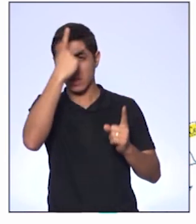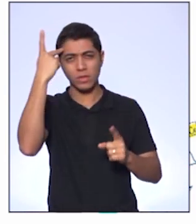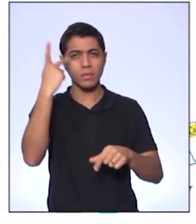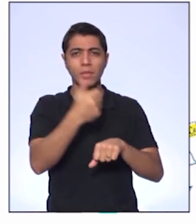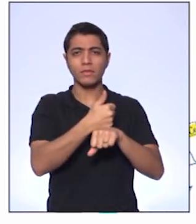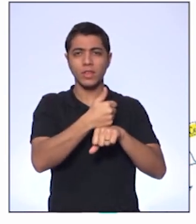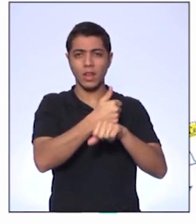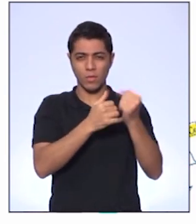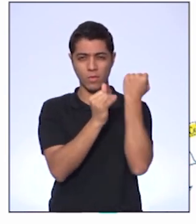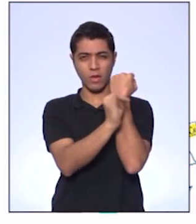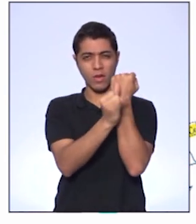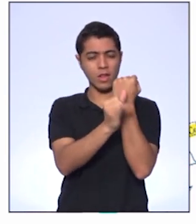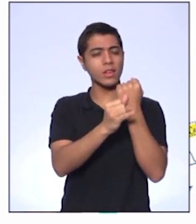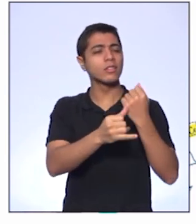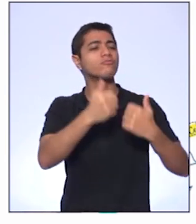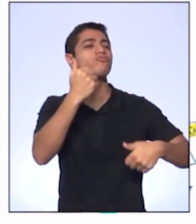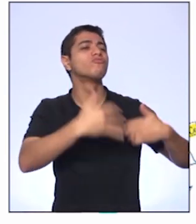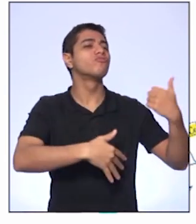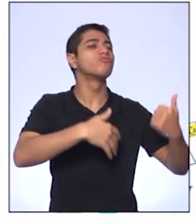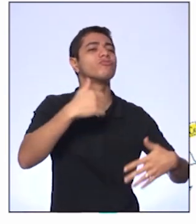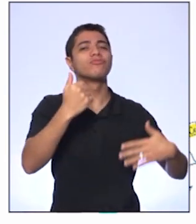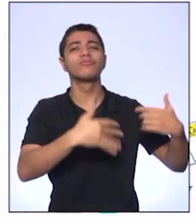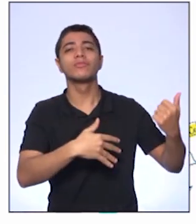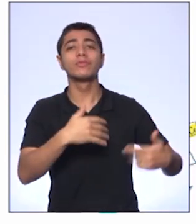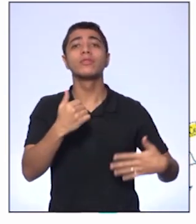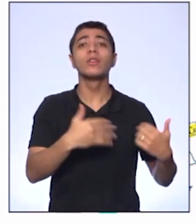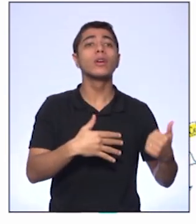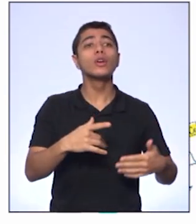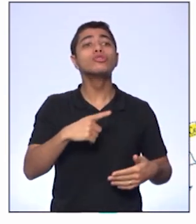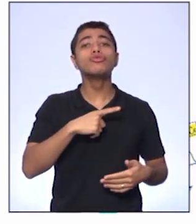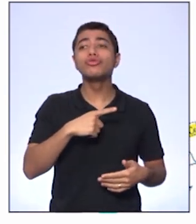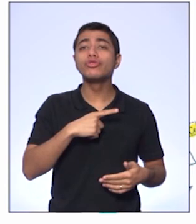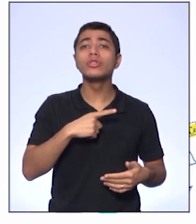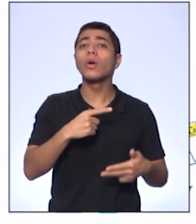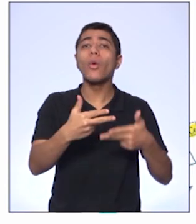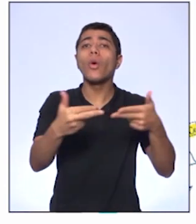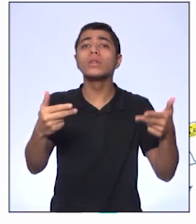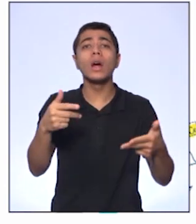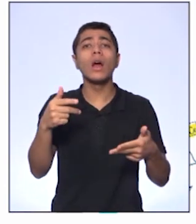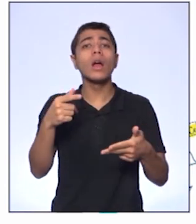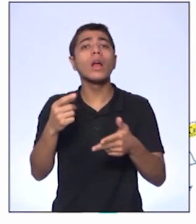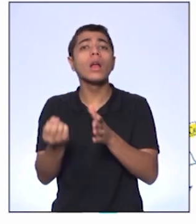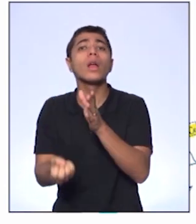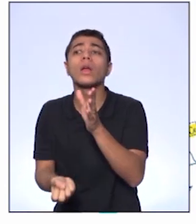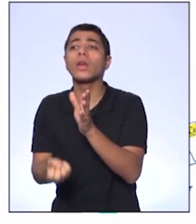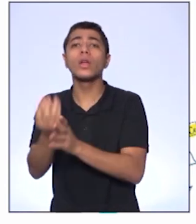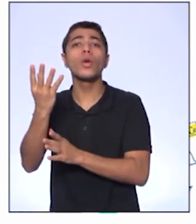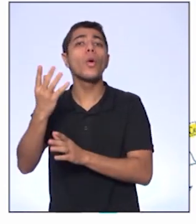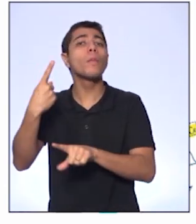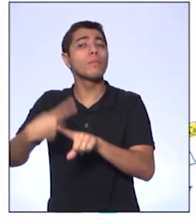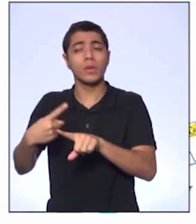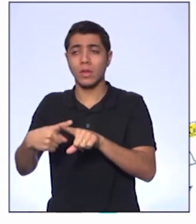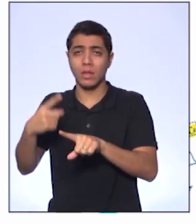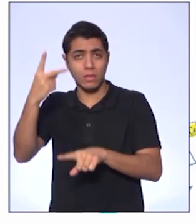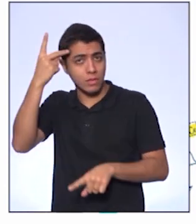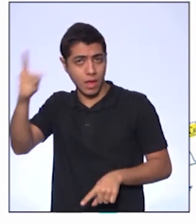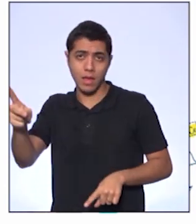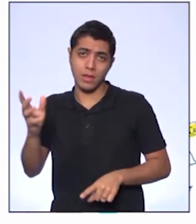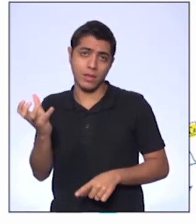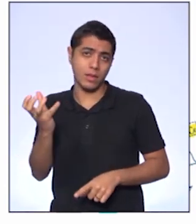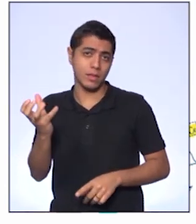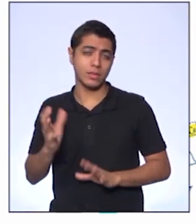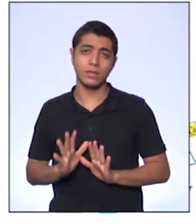levado meio a tapas pelas personagens e situações que, azar dele, criou porque quis. Como um prosador do cotidiano, a coisa